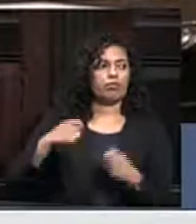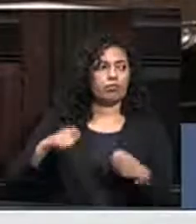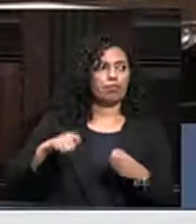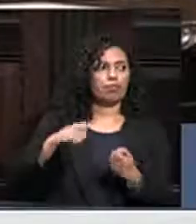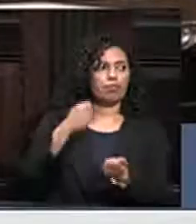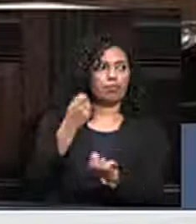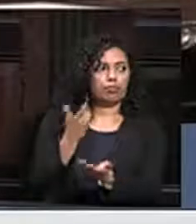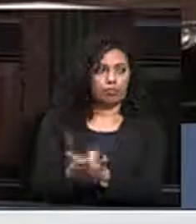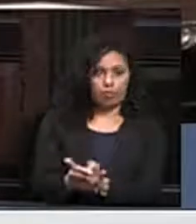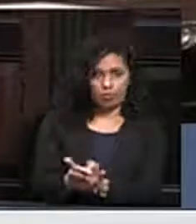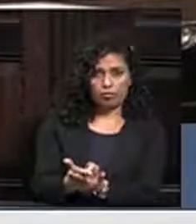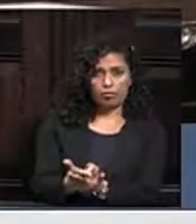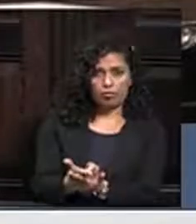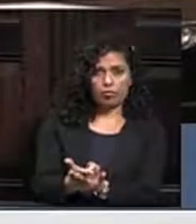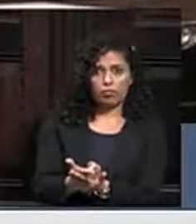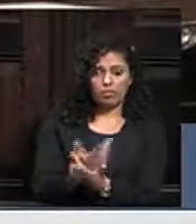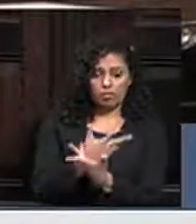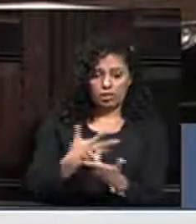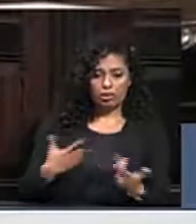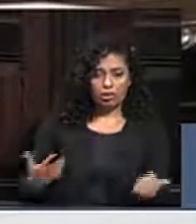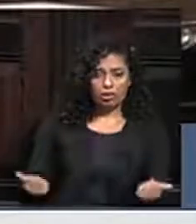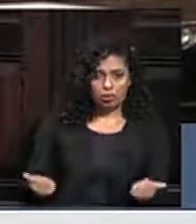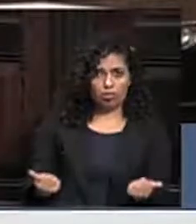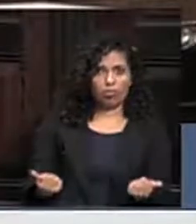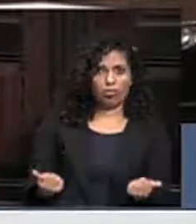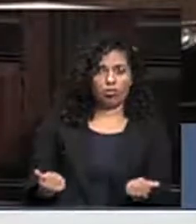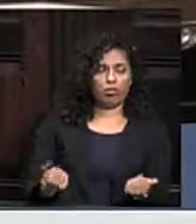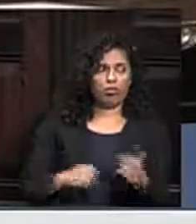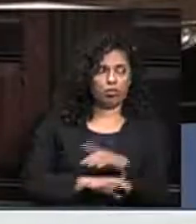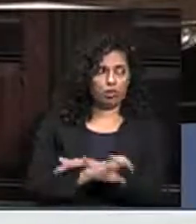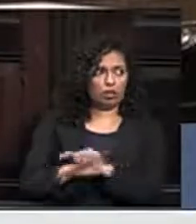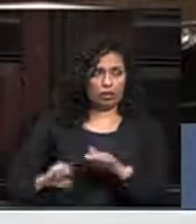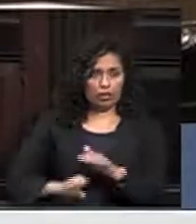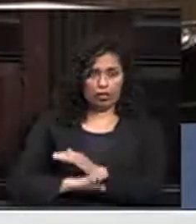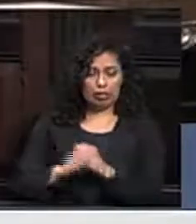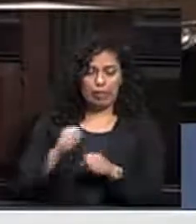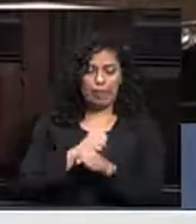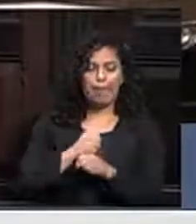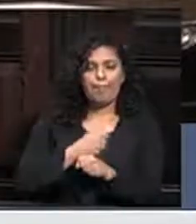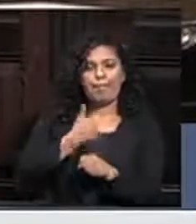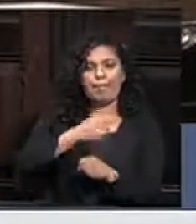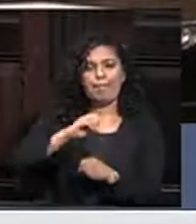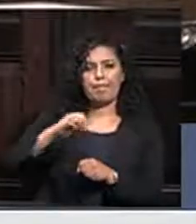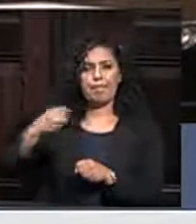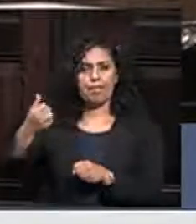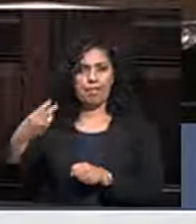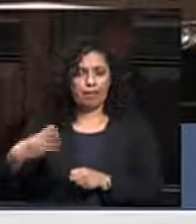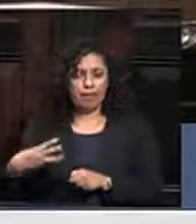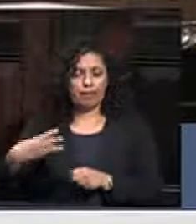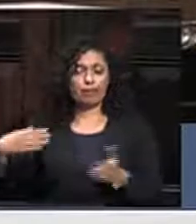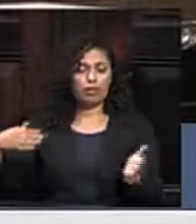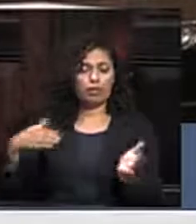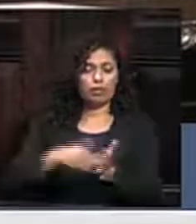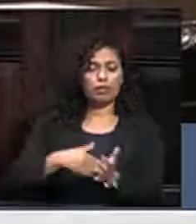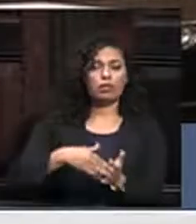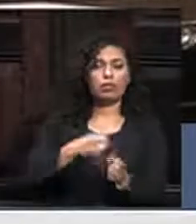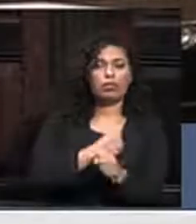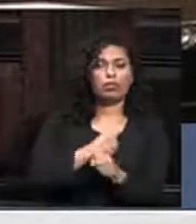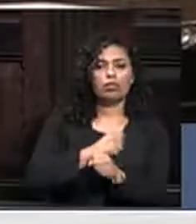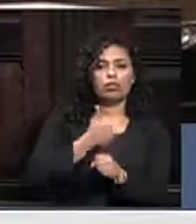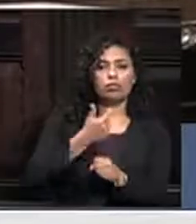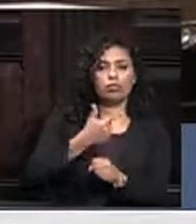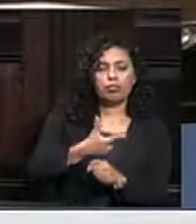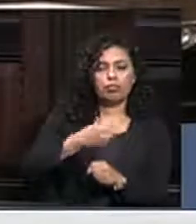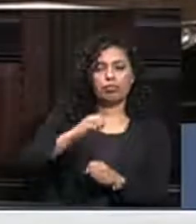menos, aquilo que devemos aos fornecedores desde 2013 até 2017,